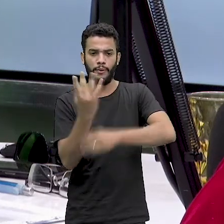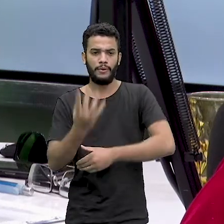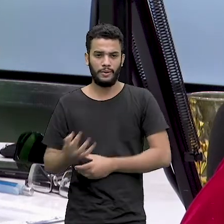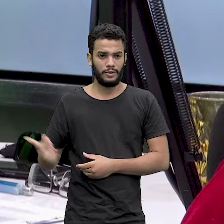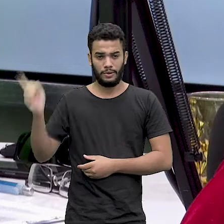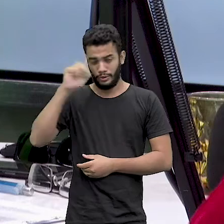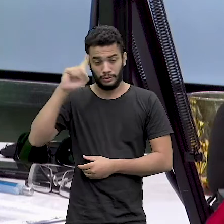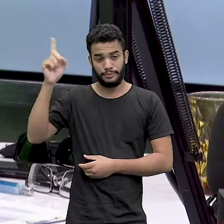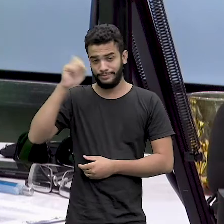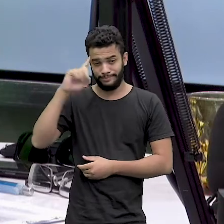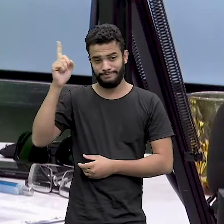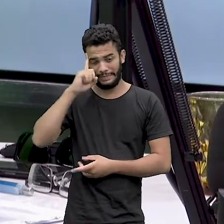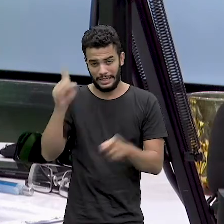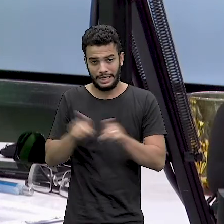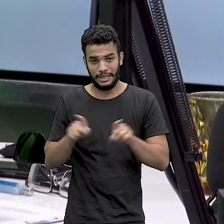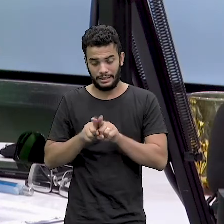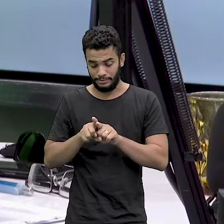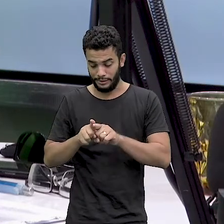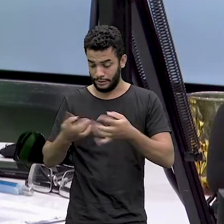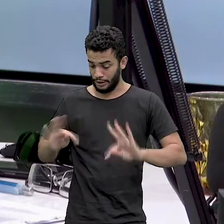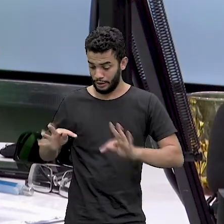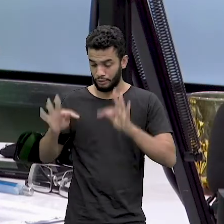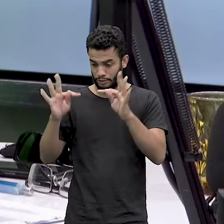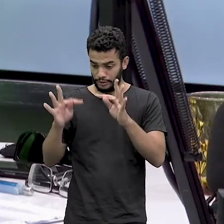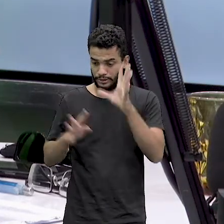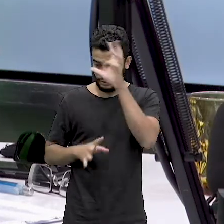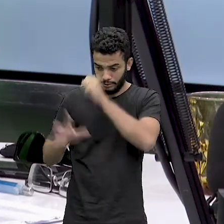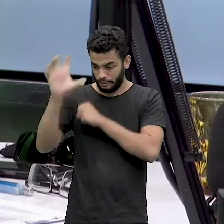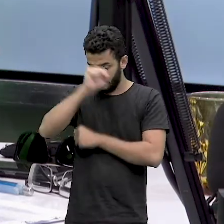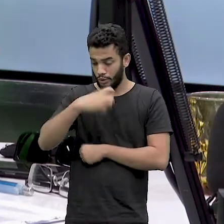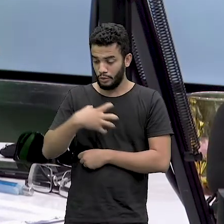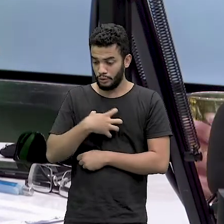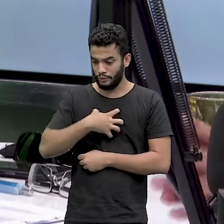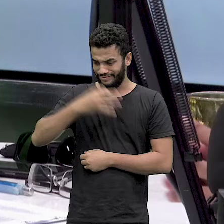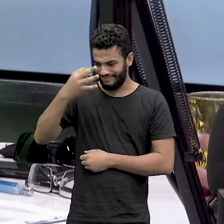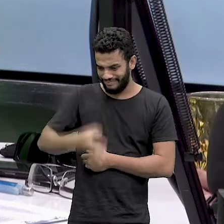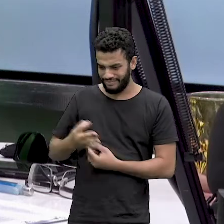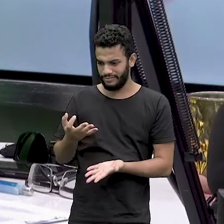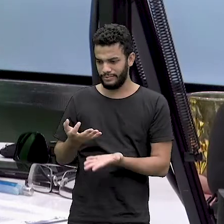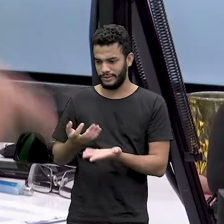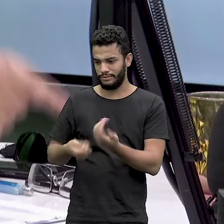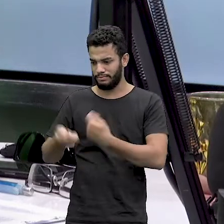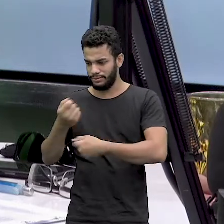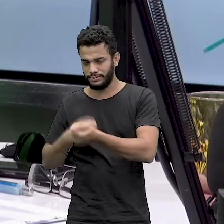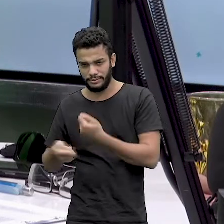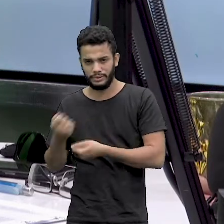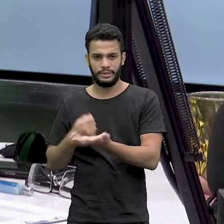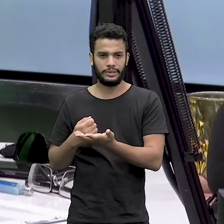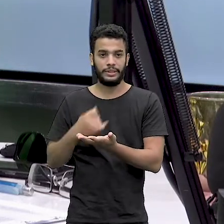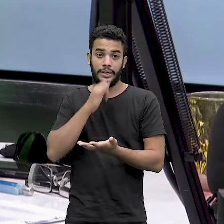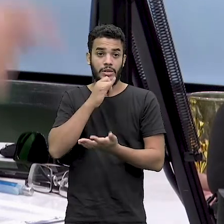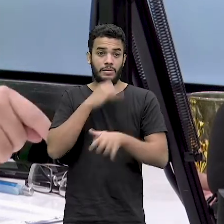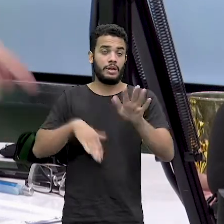com a tecnologia. E aprender a lidar com a tecnologia, pensar assim, não, no futuro eu vou ser programador de